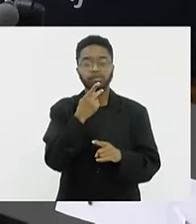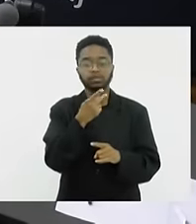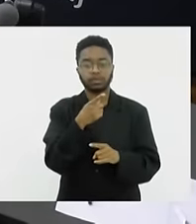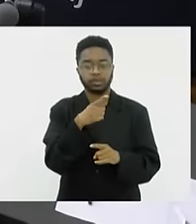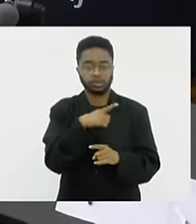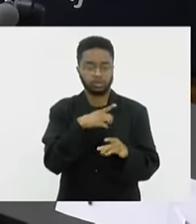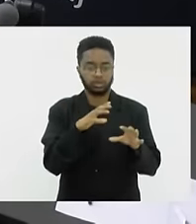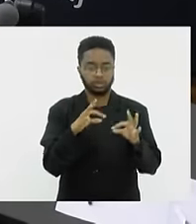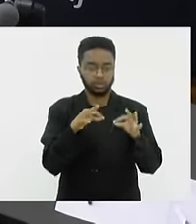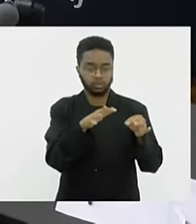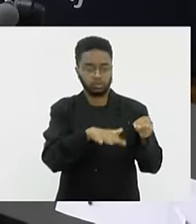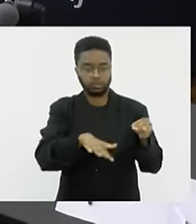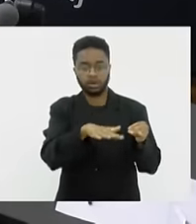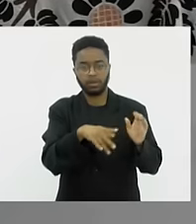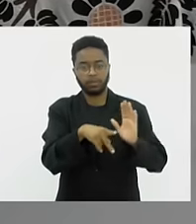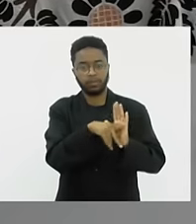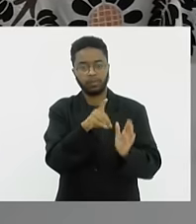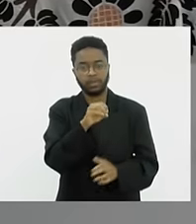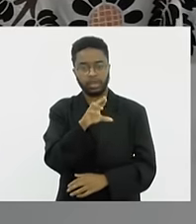regulares?